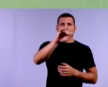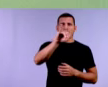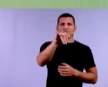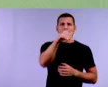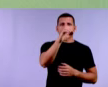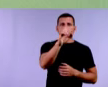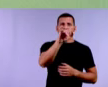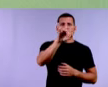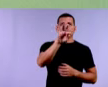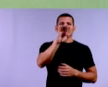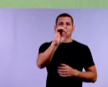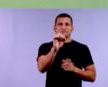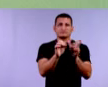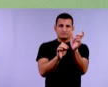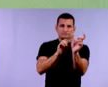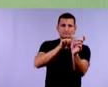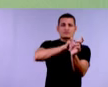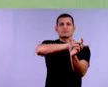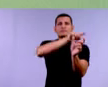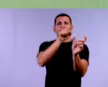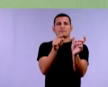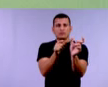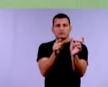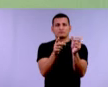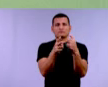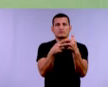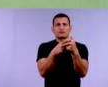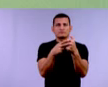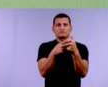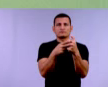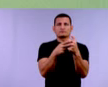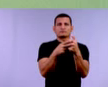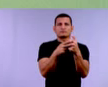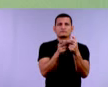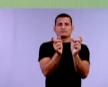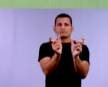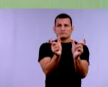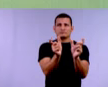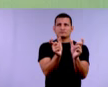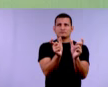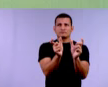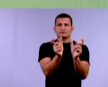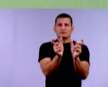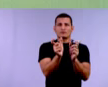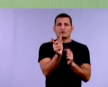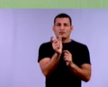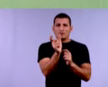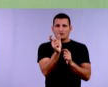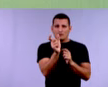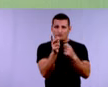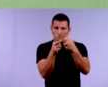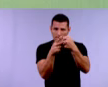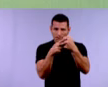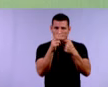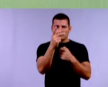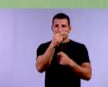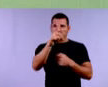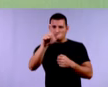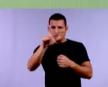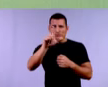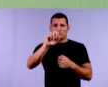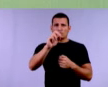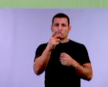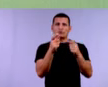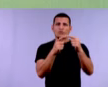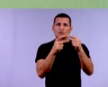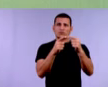posposto, posto depois do verbo? O verbo vai ficar no plural ou vai concordar com o núcleo